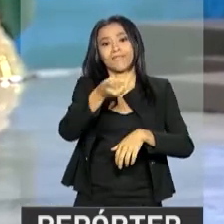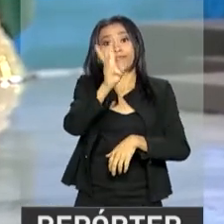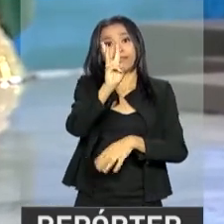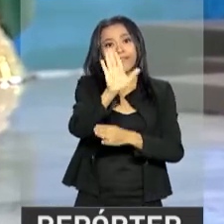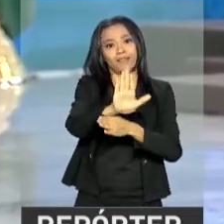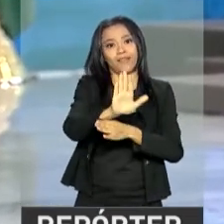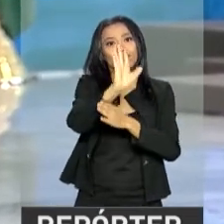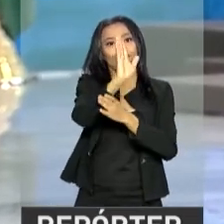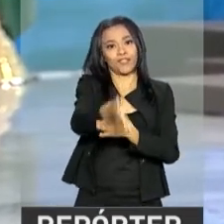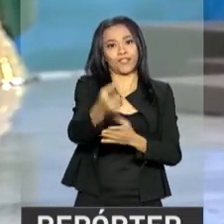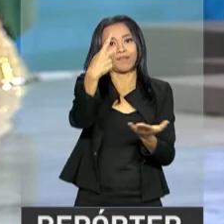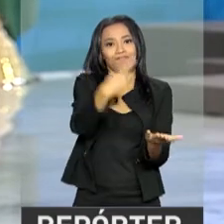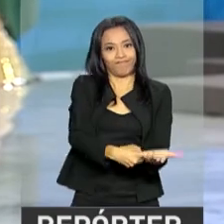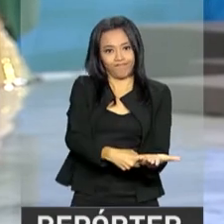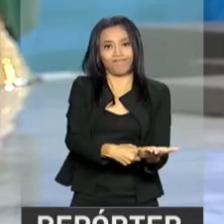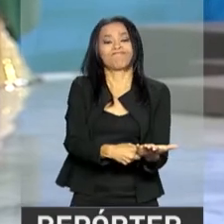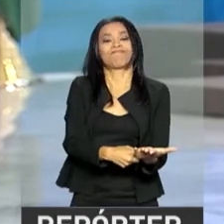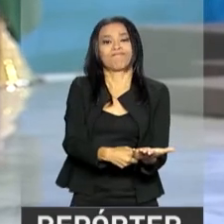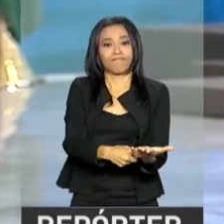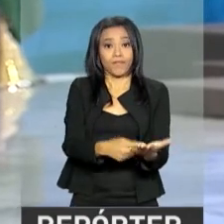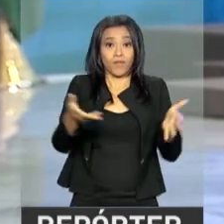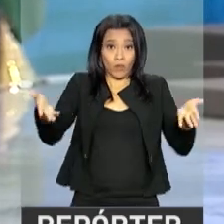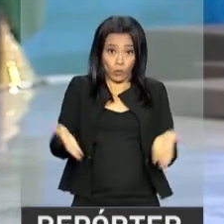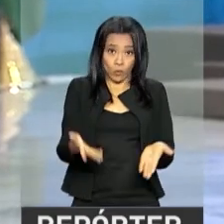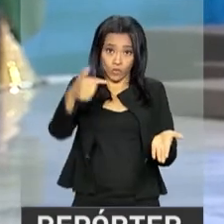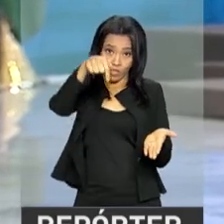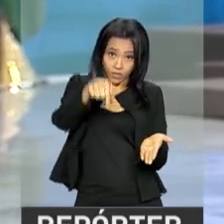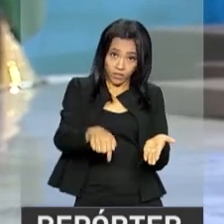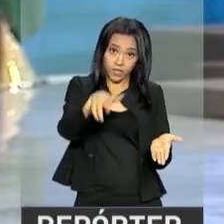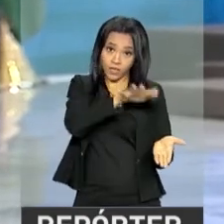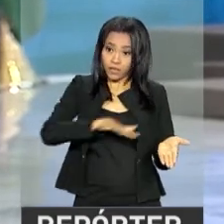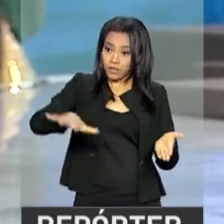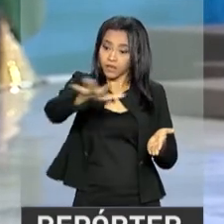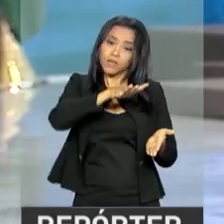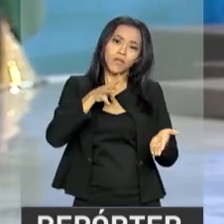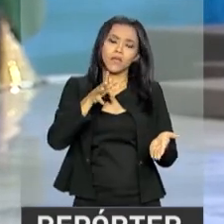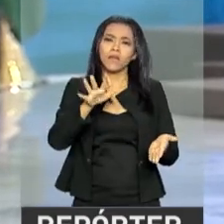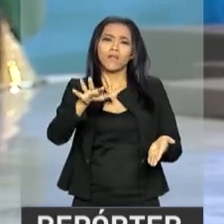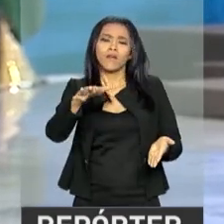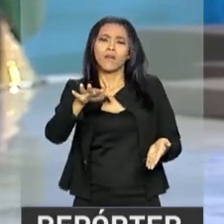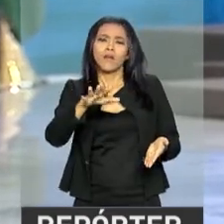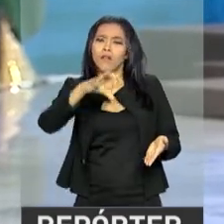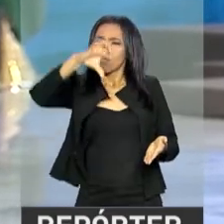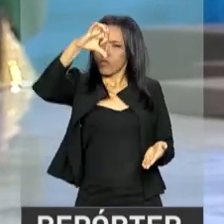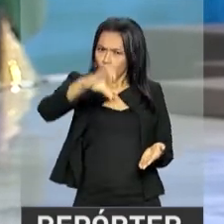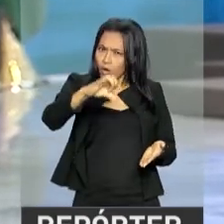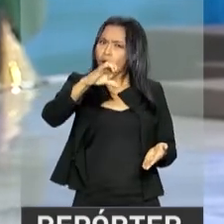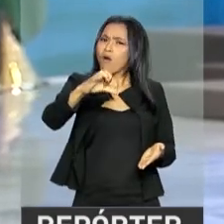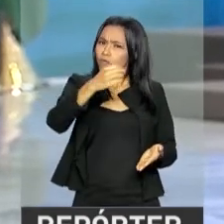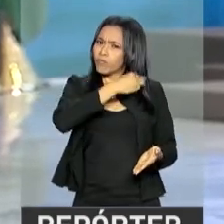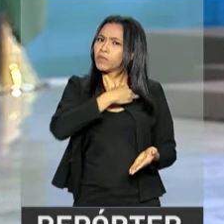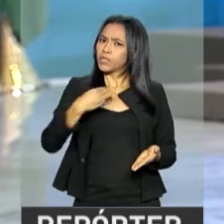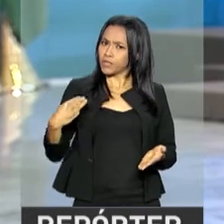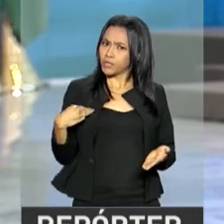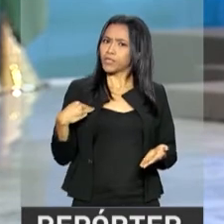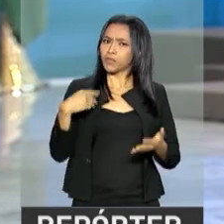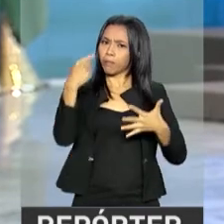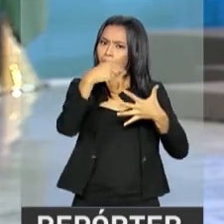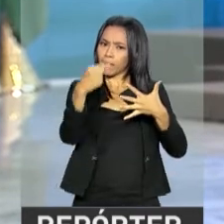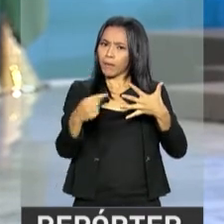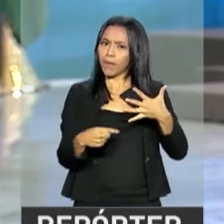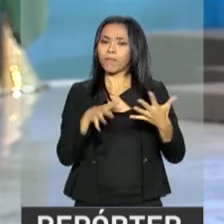que está previsto na agenda hoje aqui no palácio do planalto pelo menos nove ministros devem tomar posse